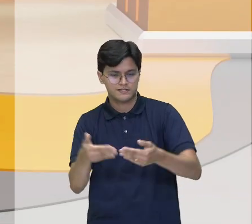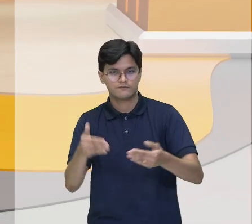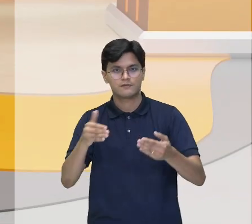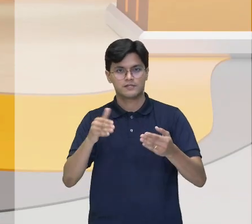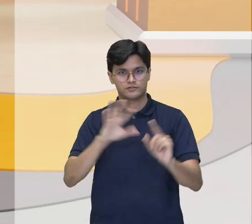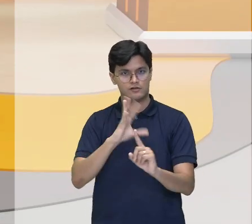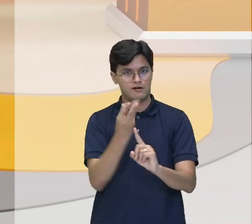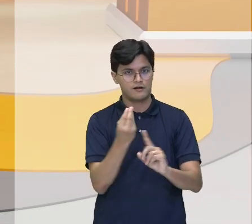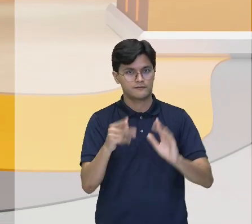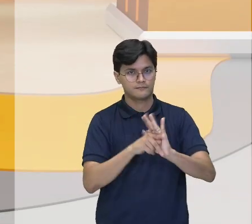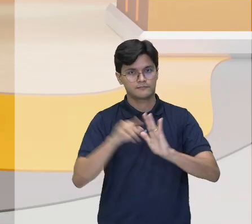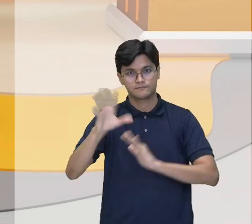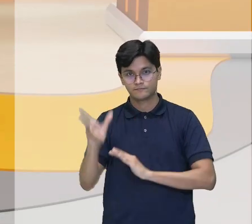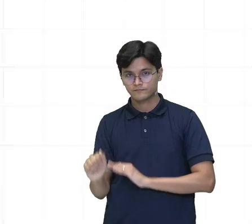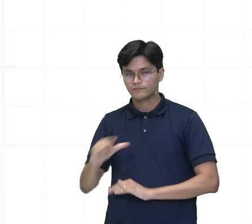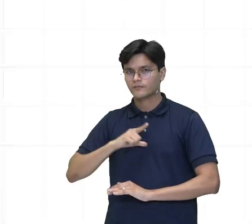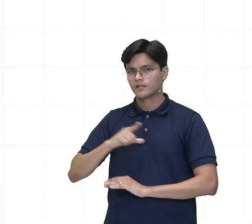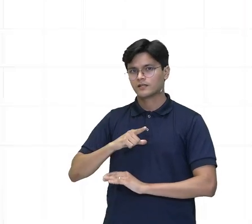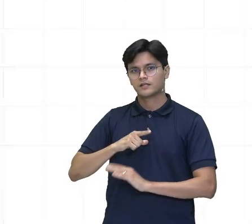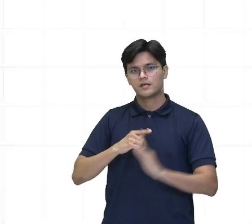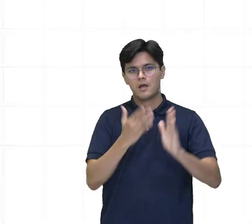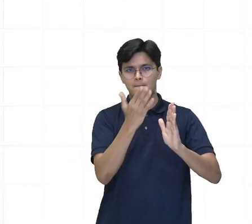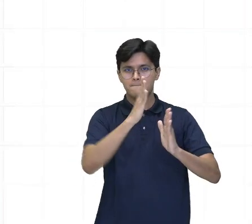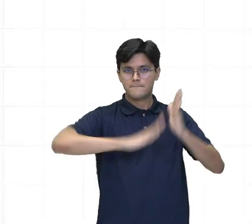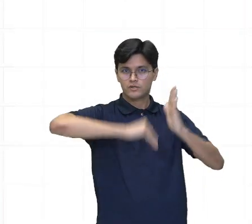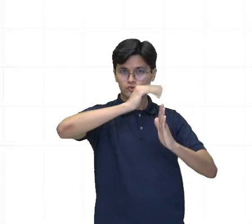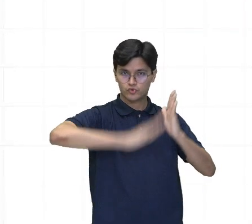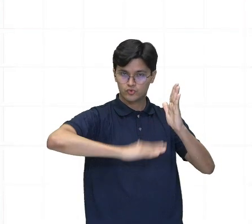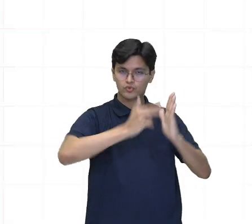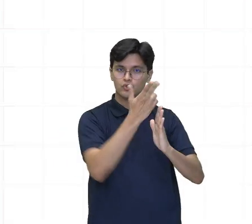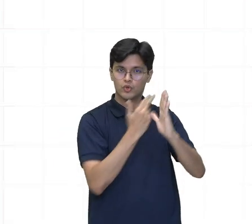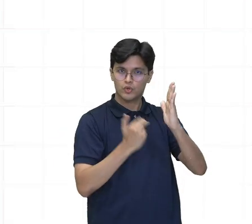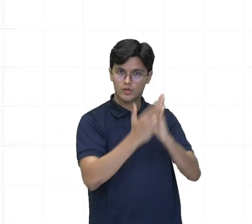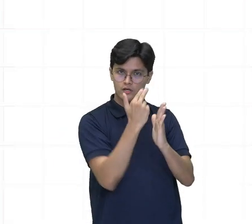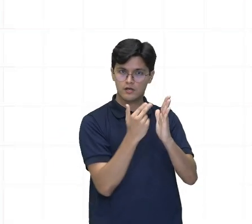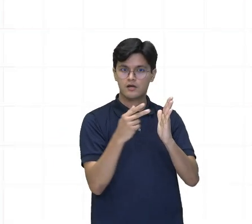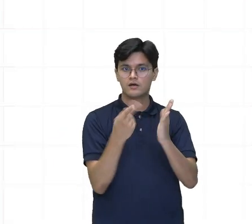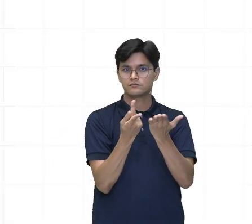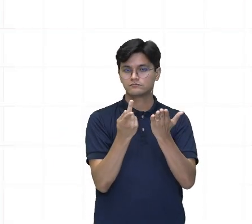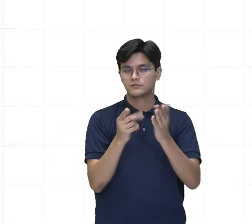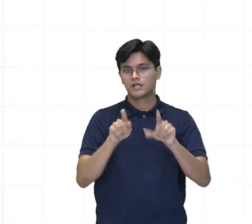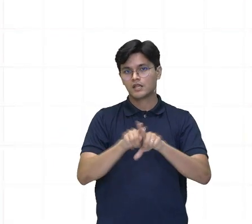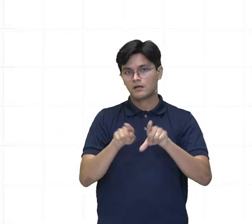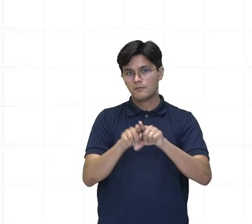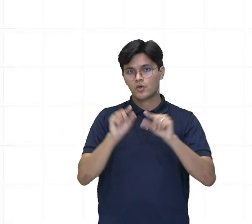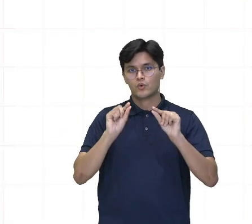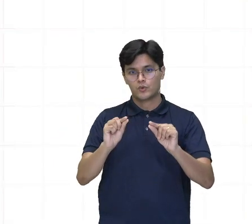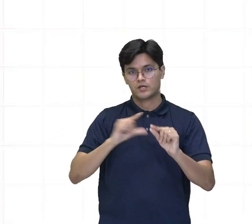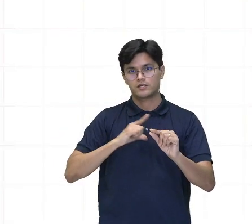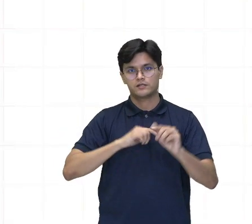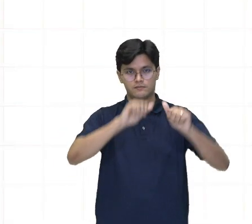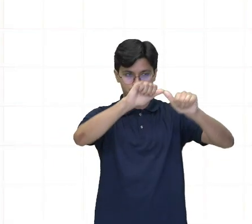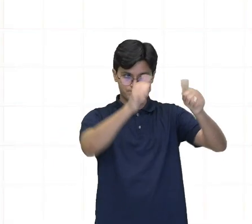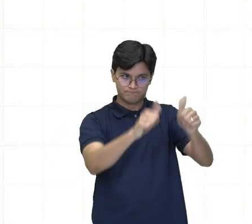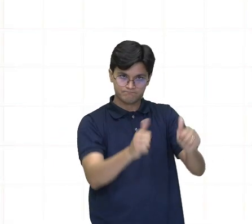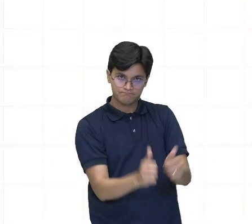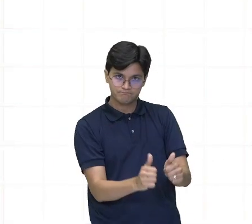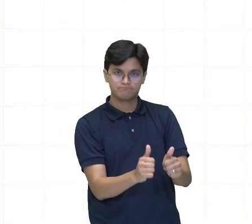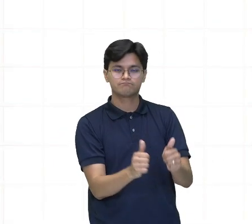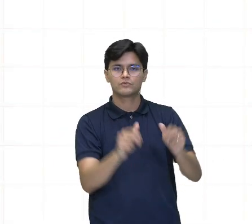Temos a presença de pinturas em cerâmica e cabaça, a escultura e pintura de